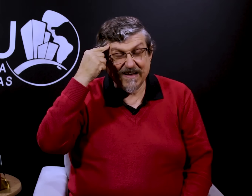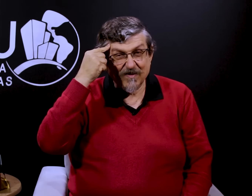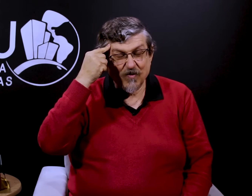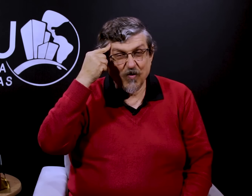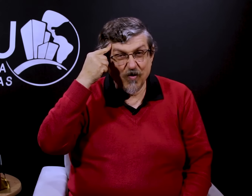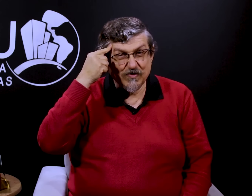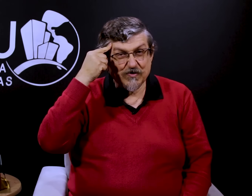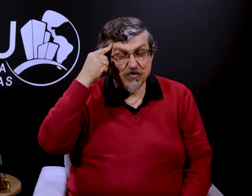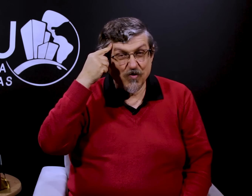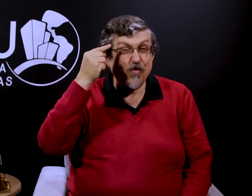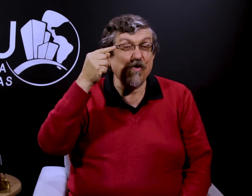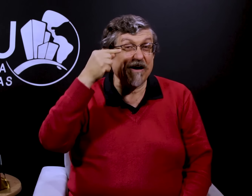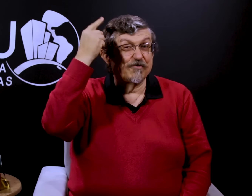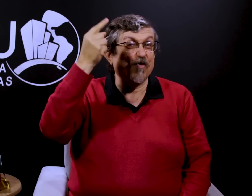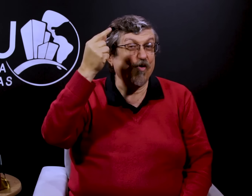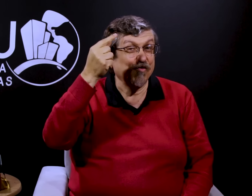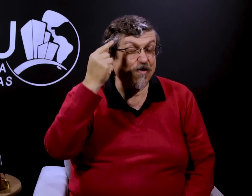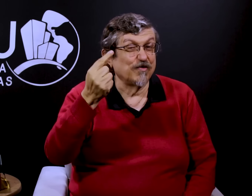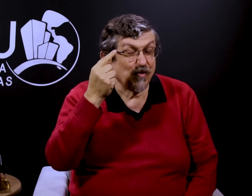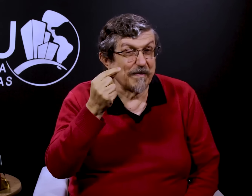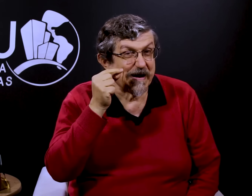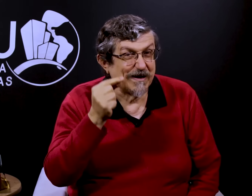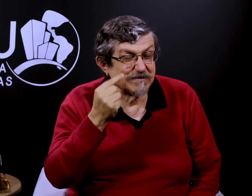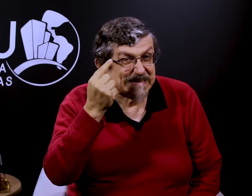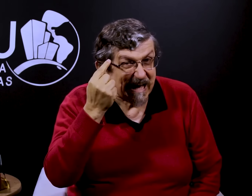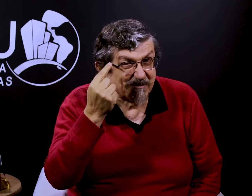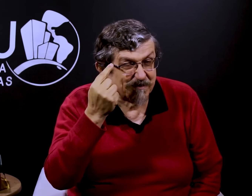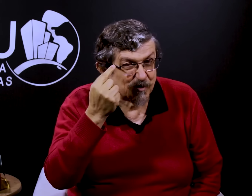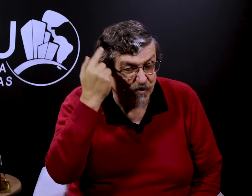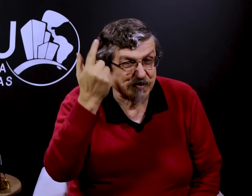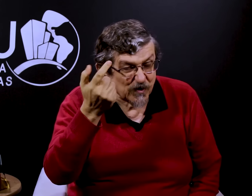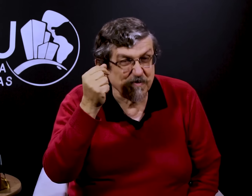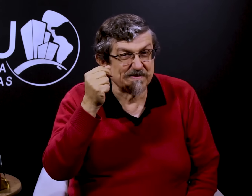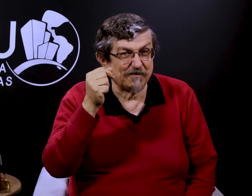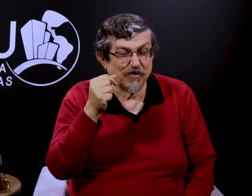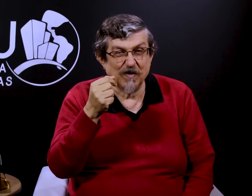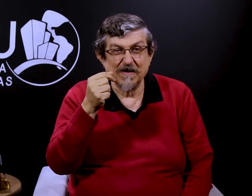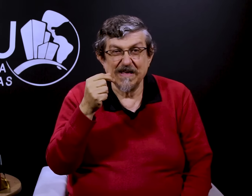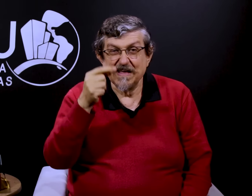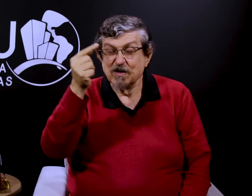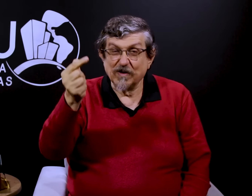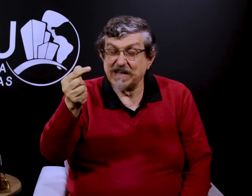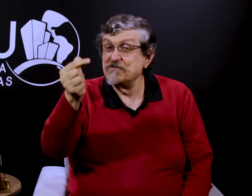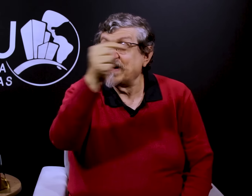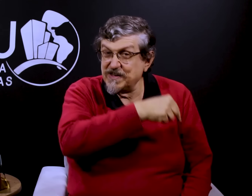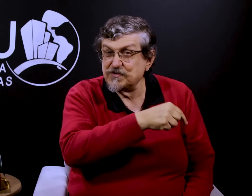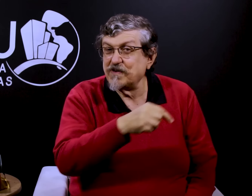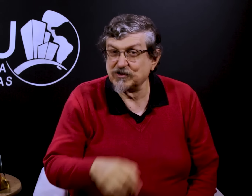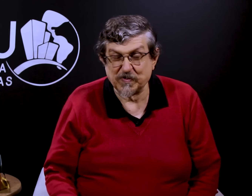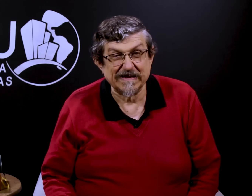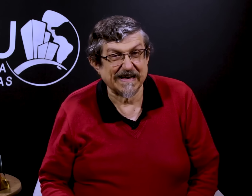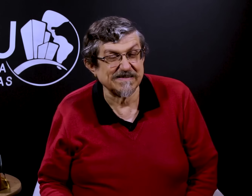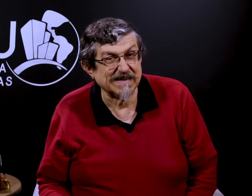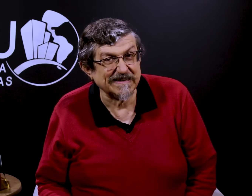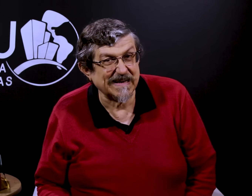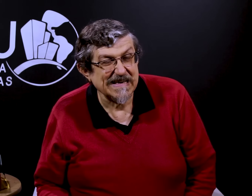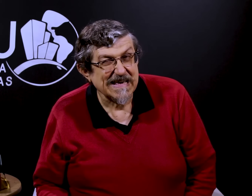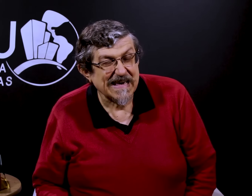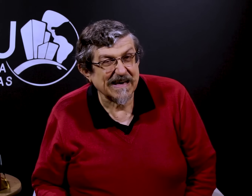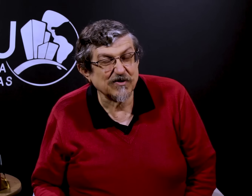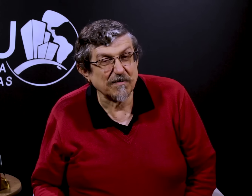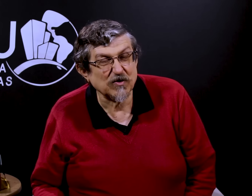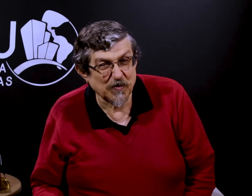lá onde o avô, o vovô Abraão, estava com seu bisavô quando ele vai, de fato, para a terra de